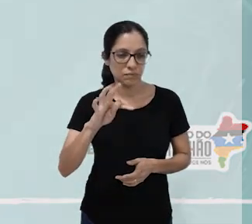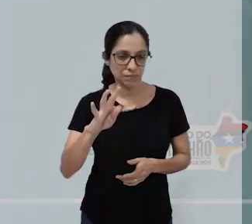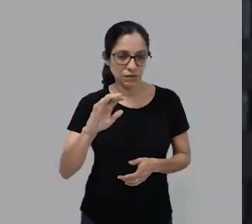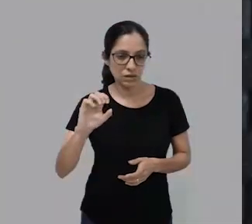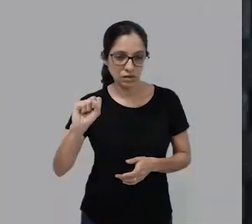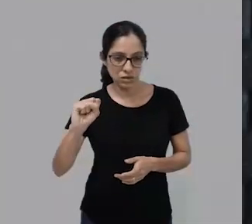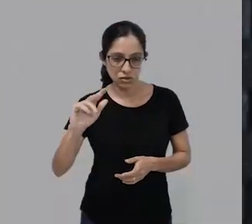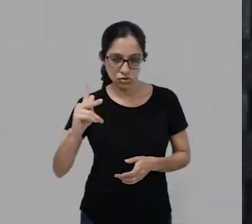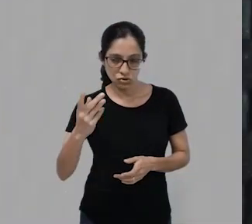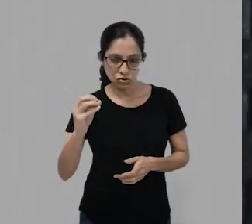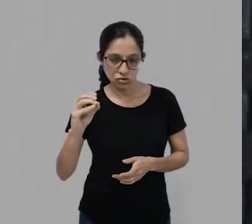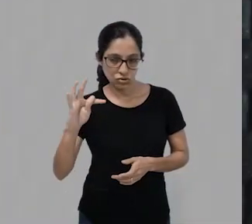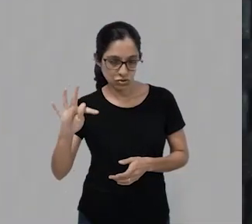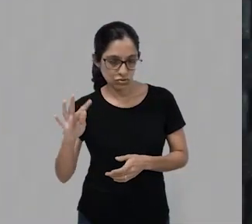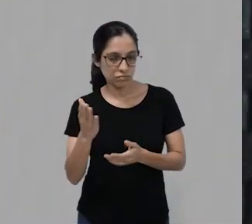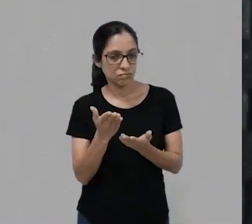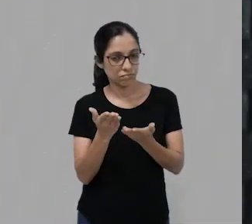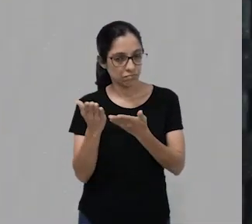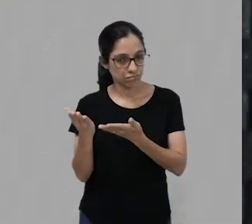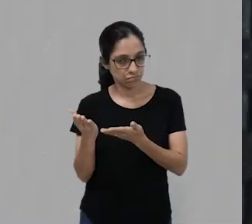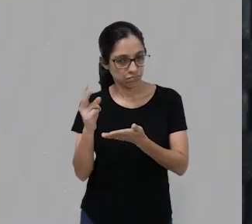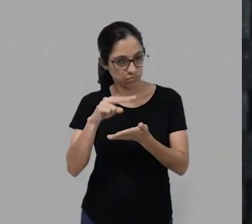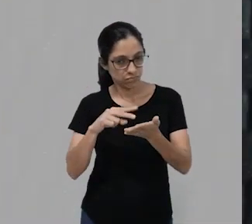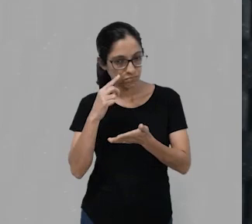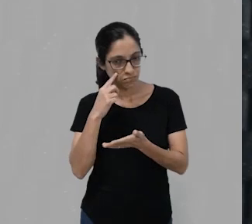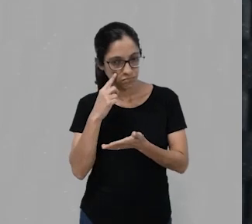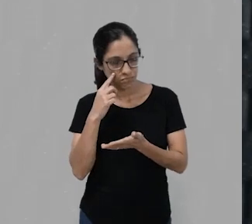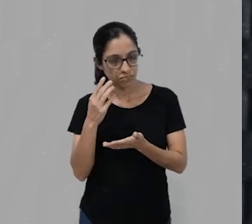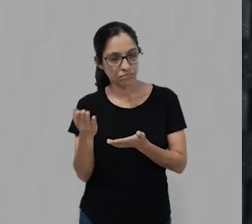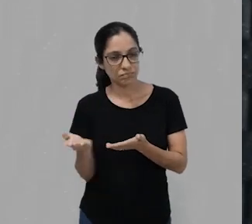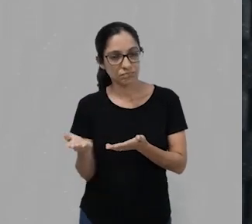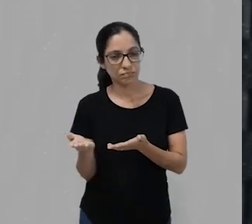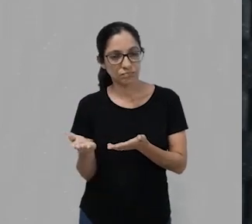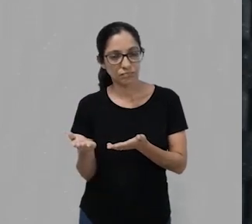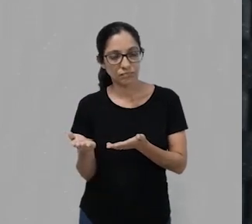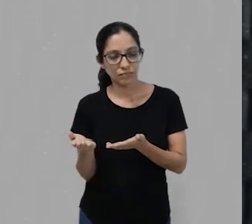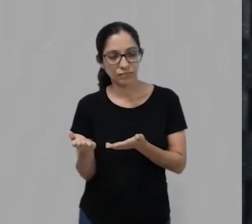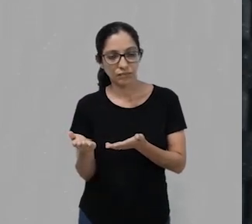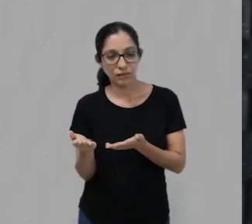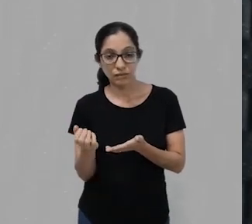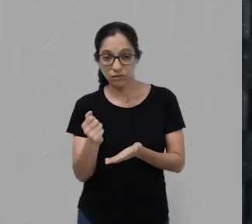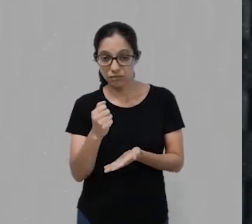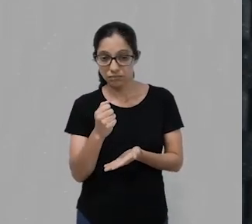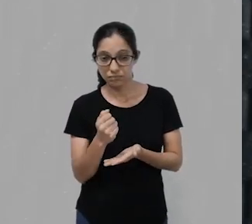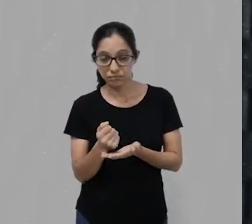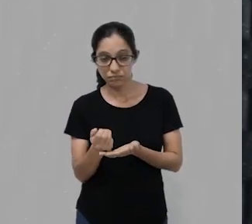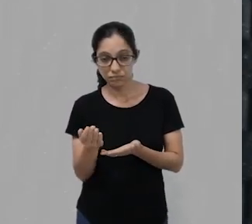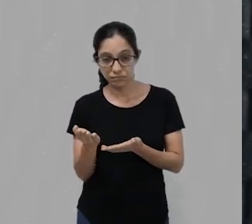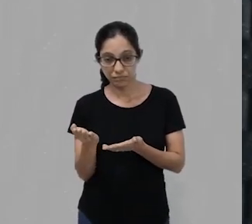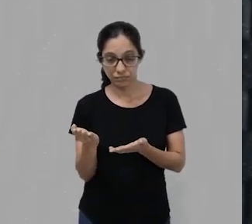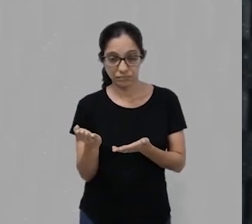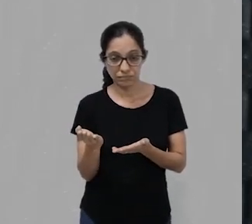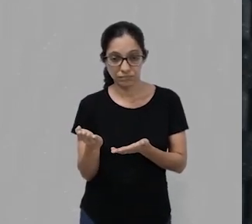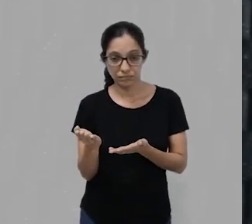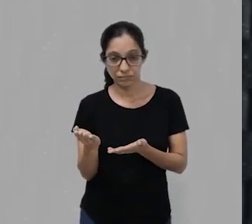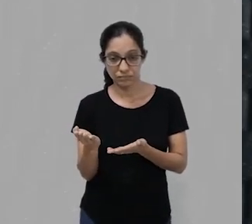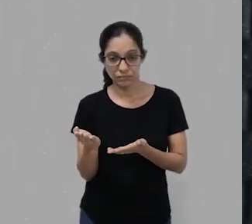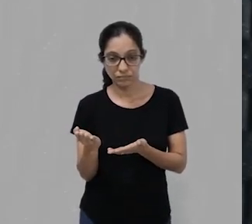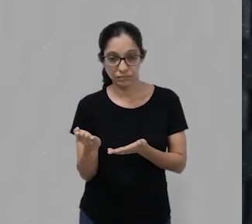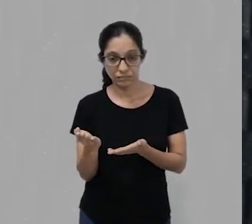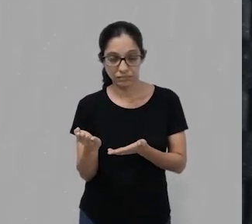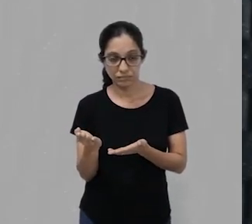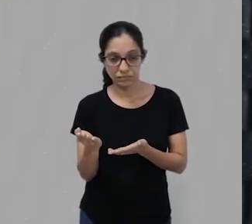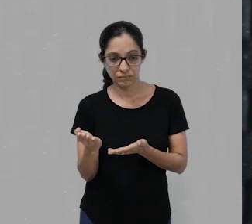defesa similar ao lob e que devolve a peteca também próxima à rede, podendo ser realizado de cima para